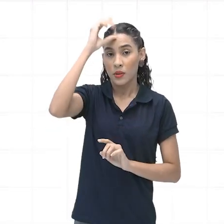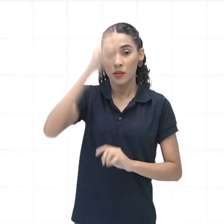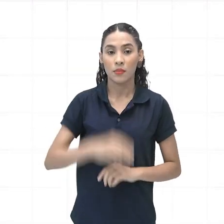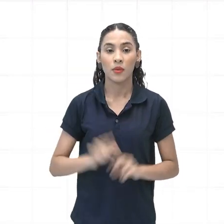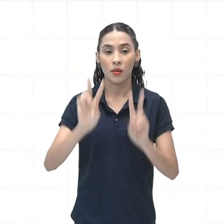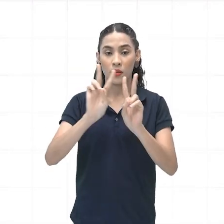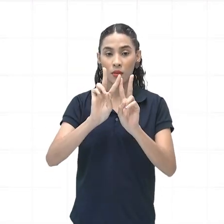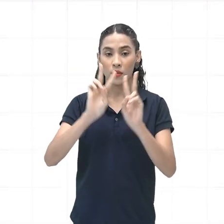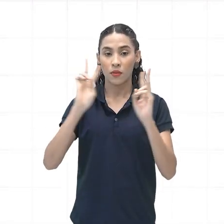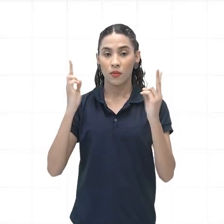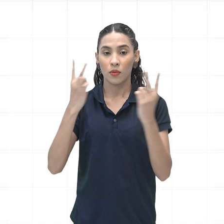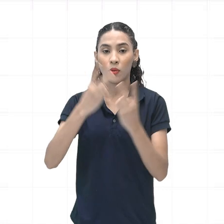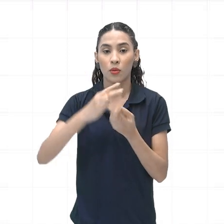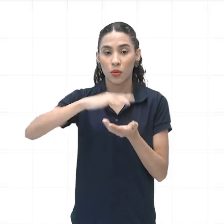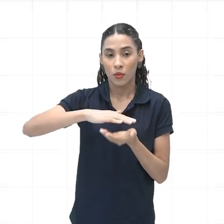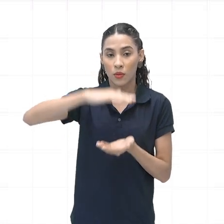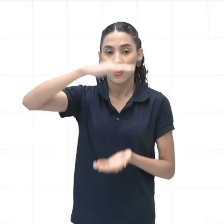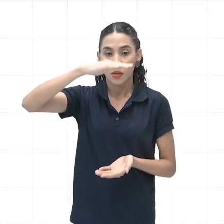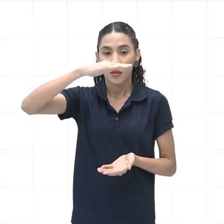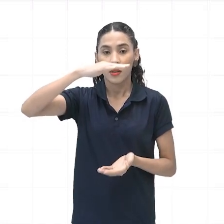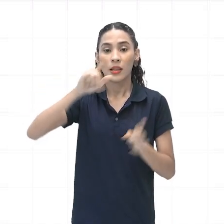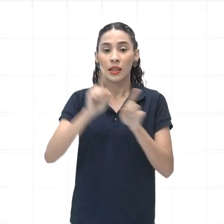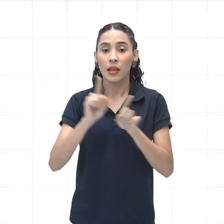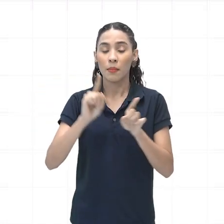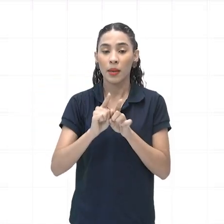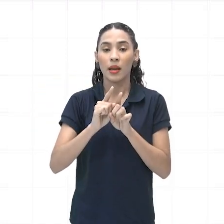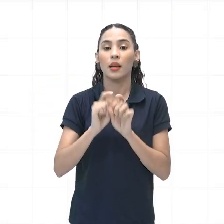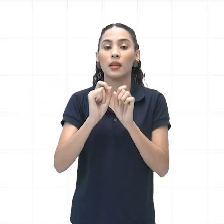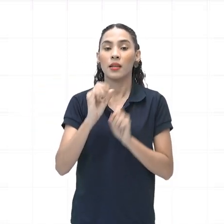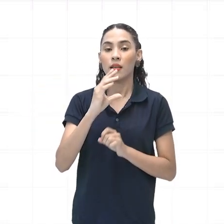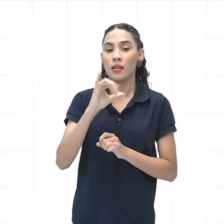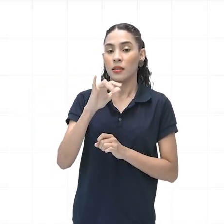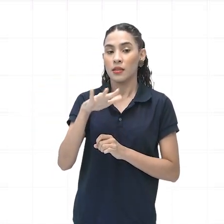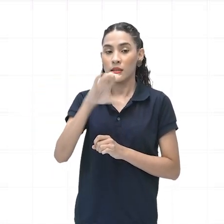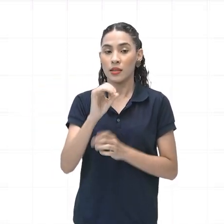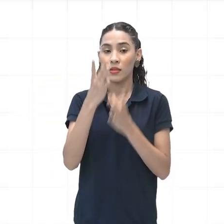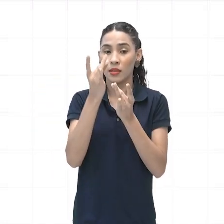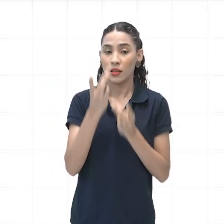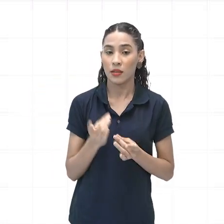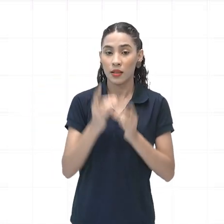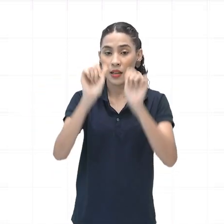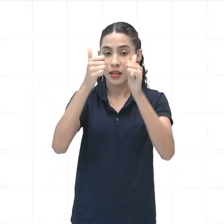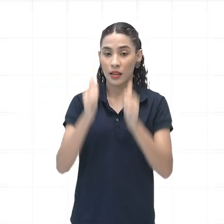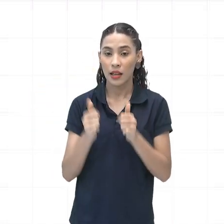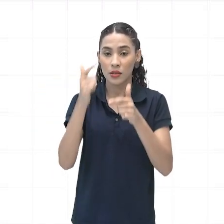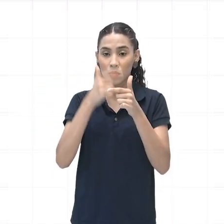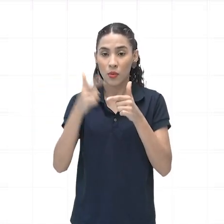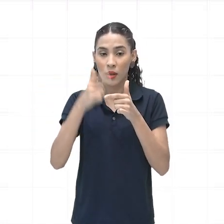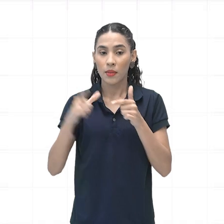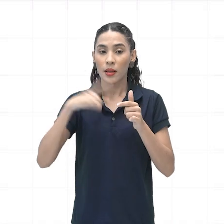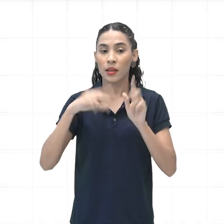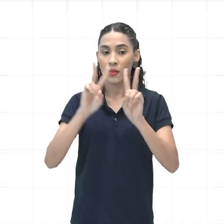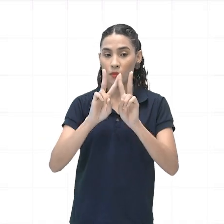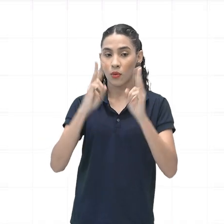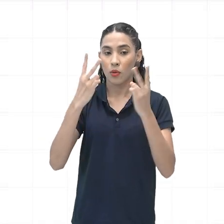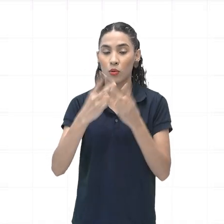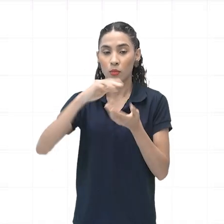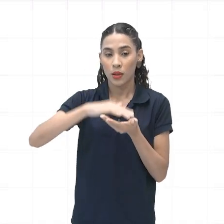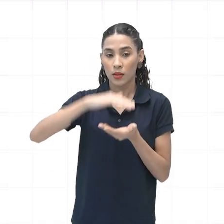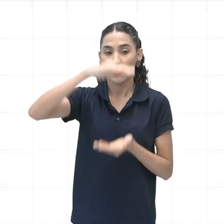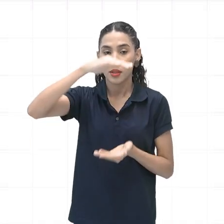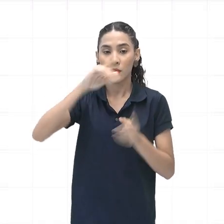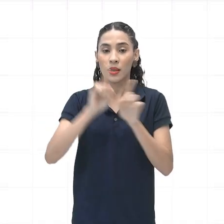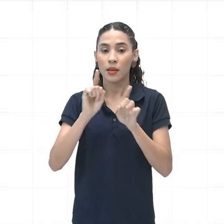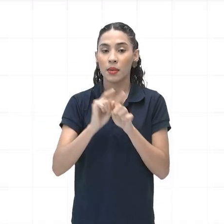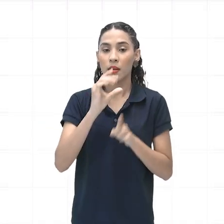conhecimento, volume de prismas e cilindros, detalhamento, resolução e elaboração de problemas com volume de prismas e